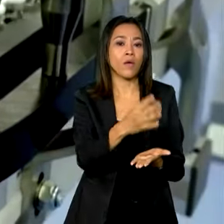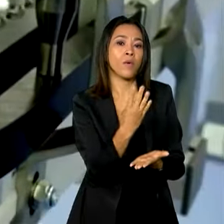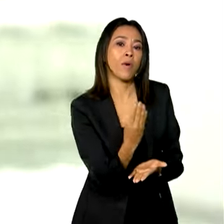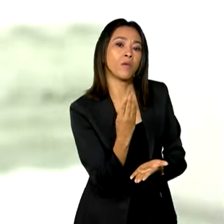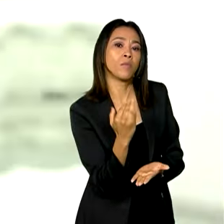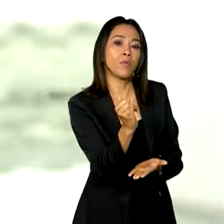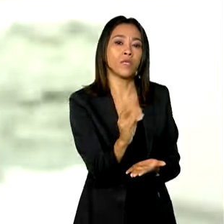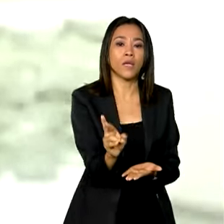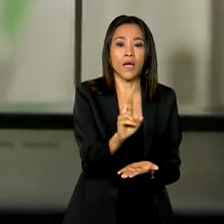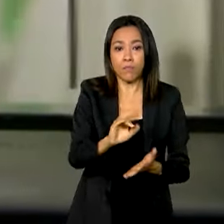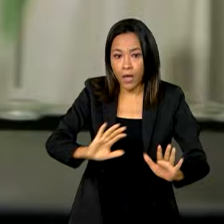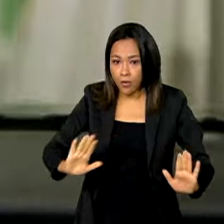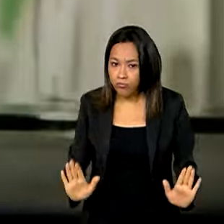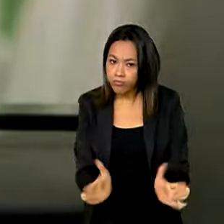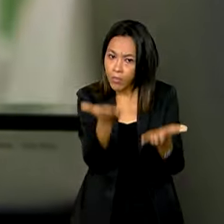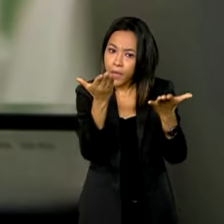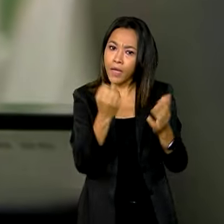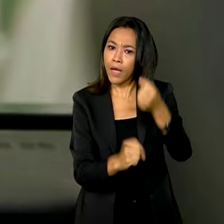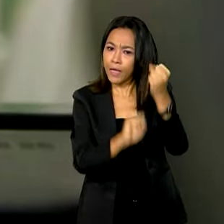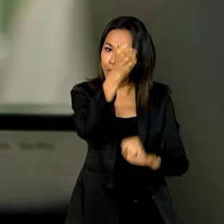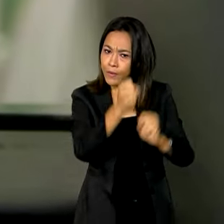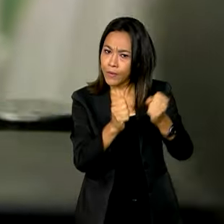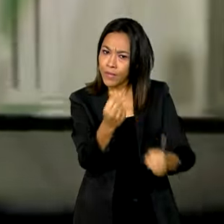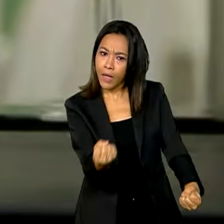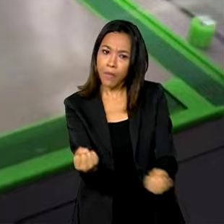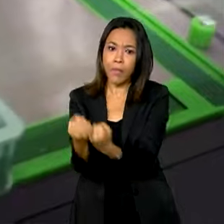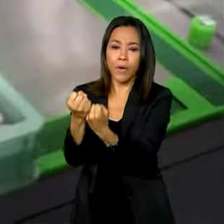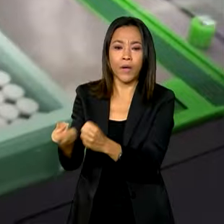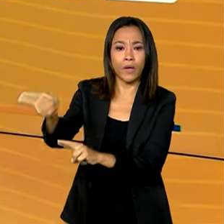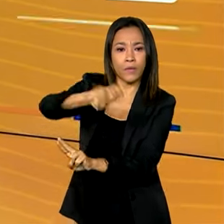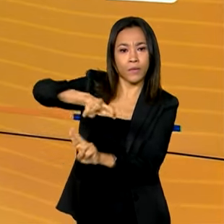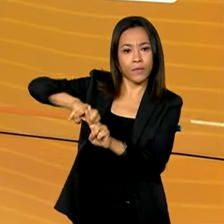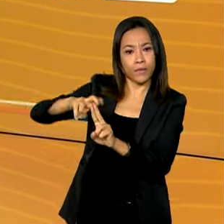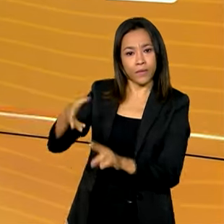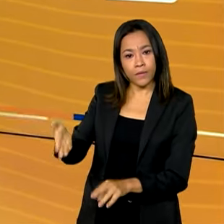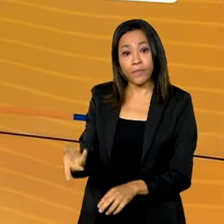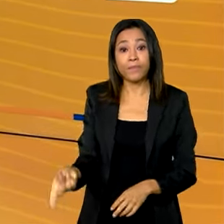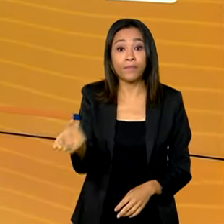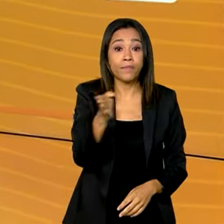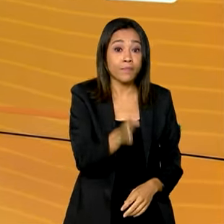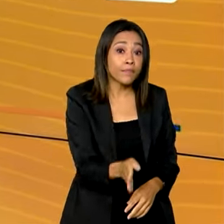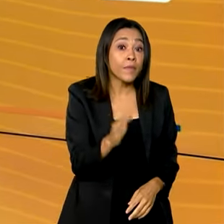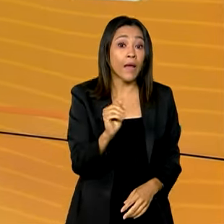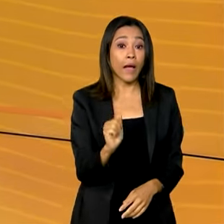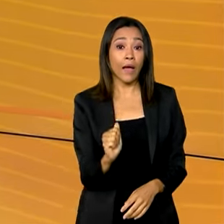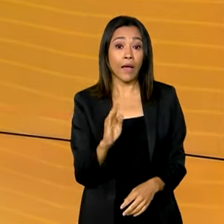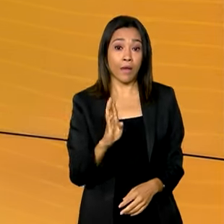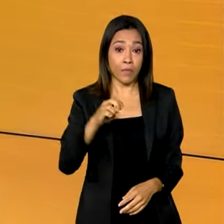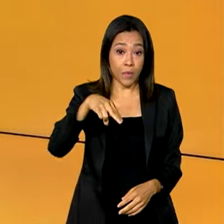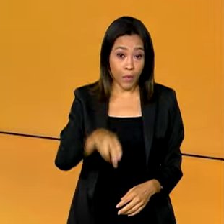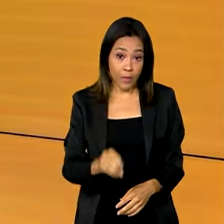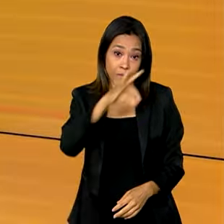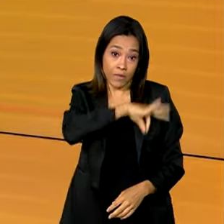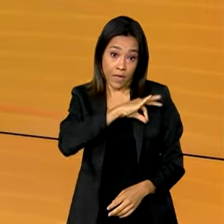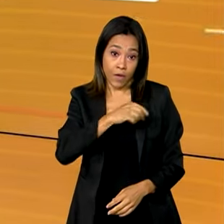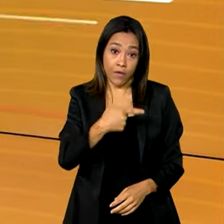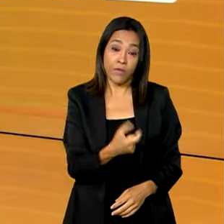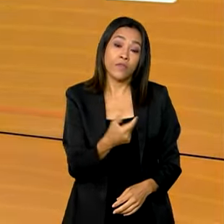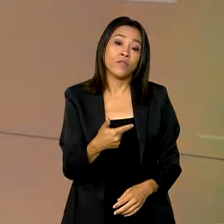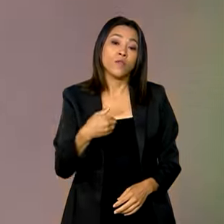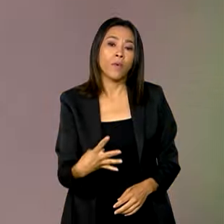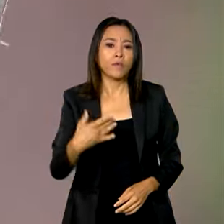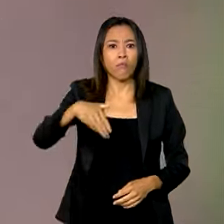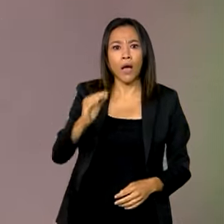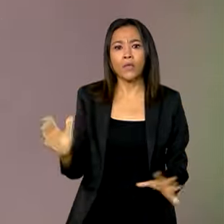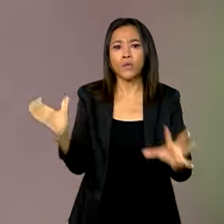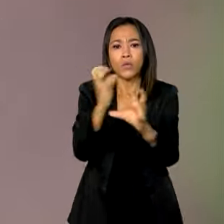para fortalecer a indústria que atende ao Sistema Único de Saúde. E ainda, abono salarial 2024. Mais